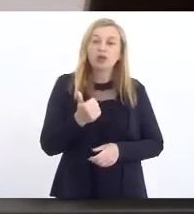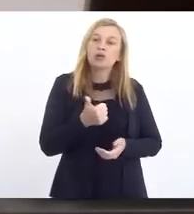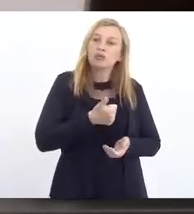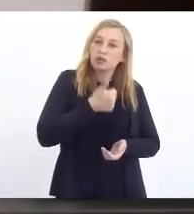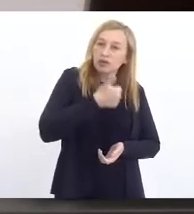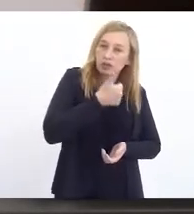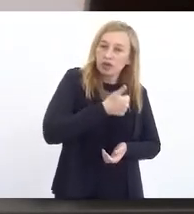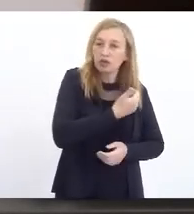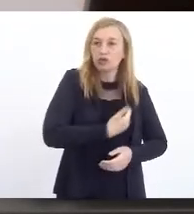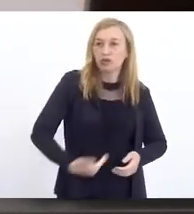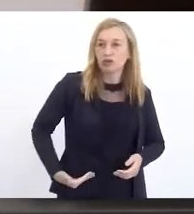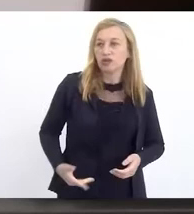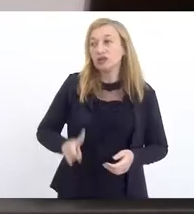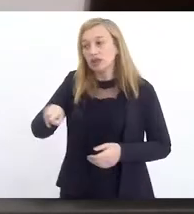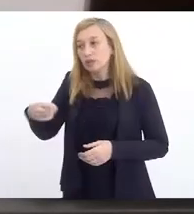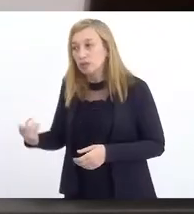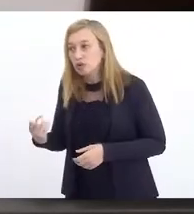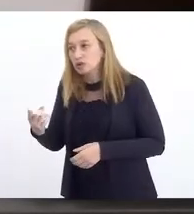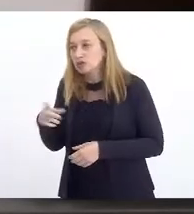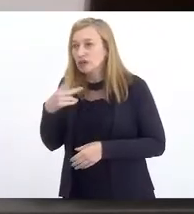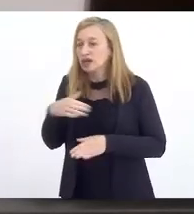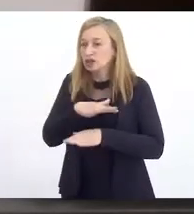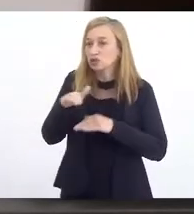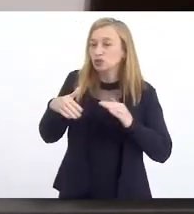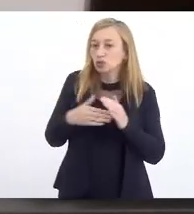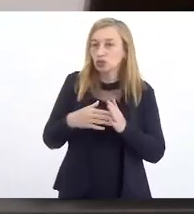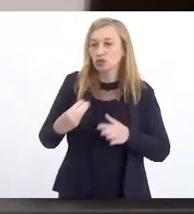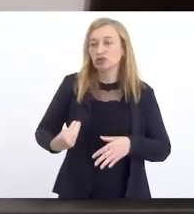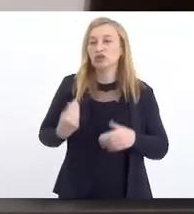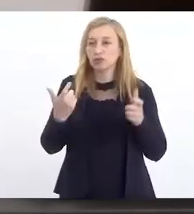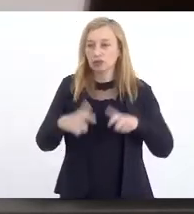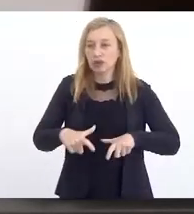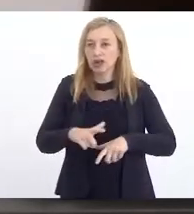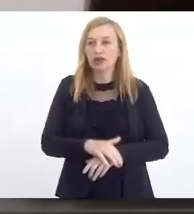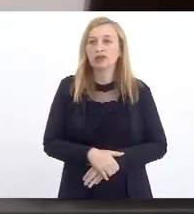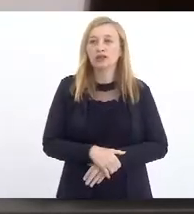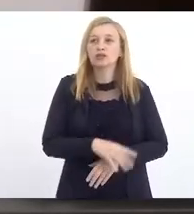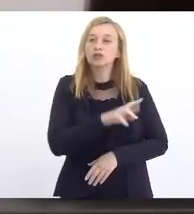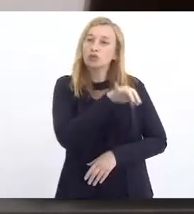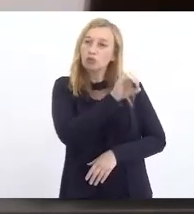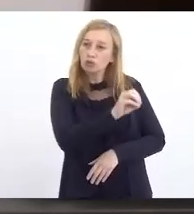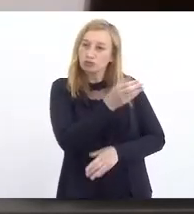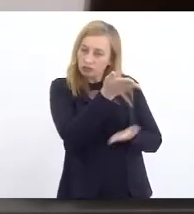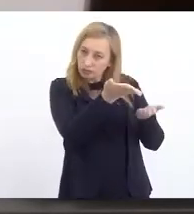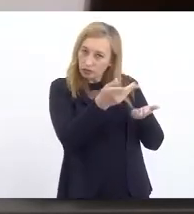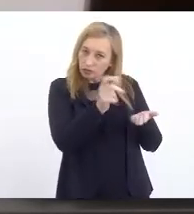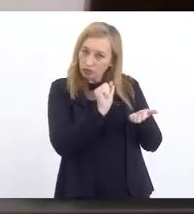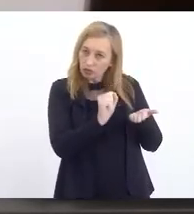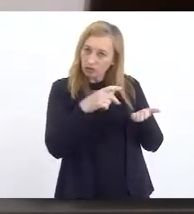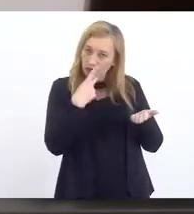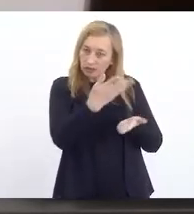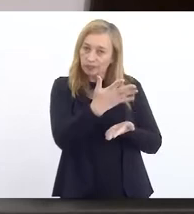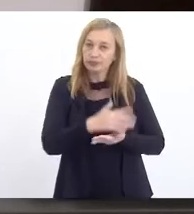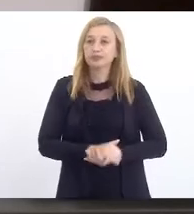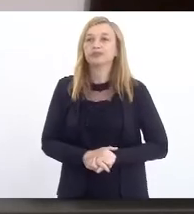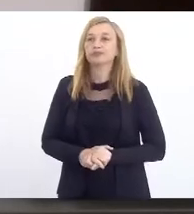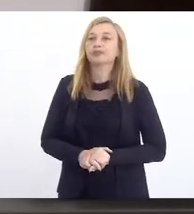governo, depois fala todos os que estão presentes. Doutor Bruno Sobral, por favor.